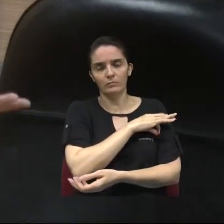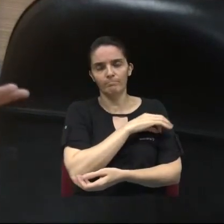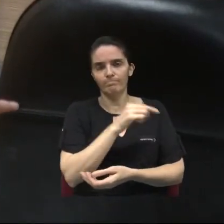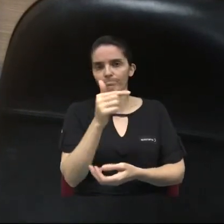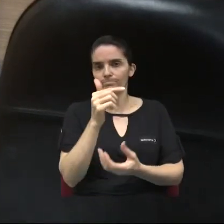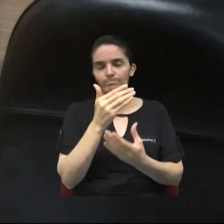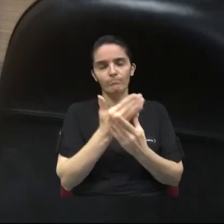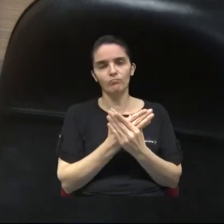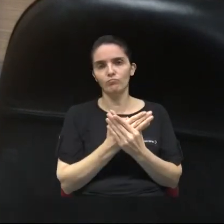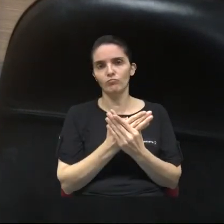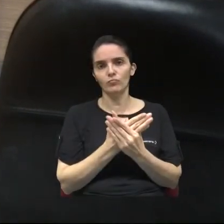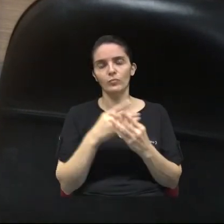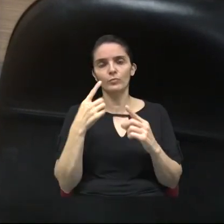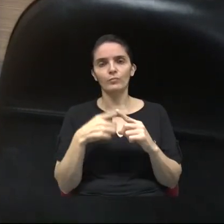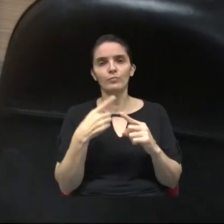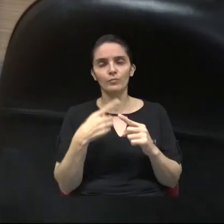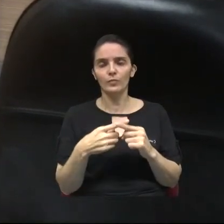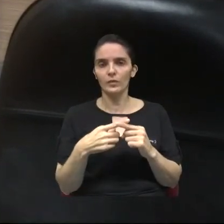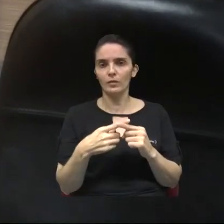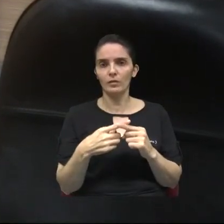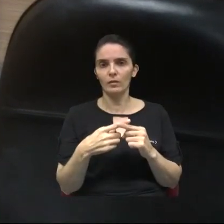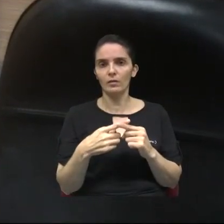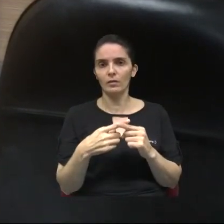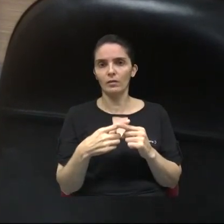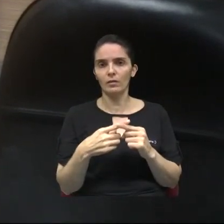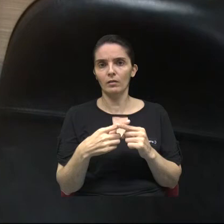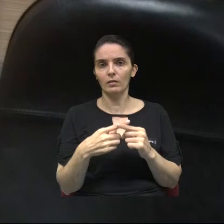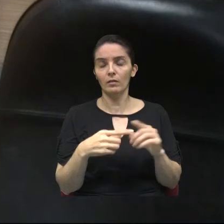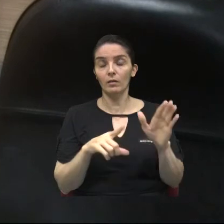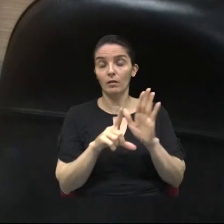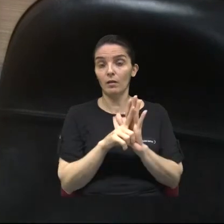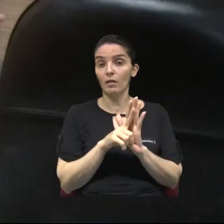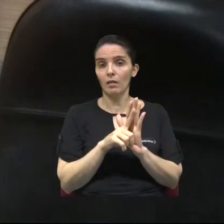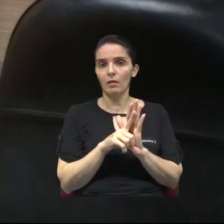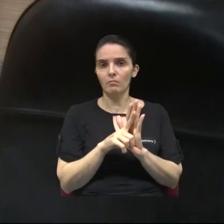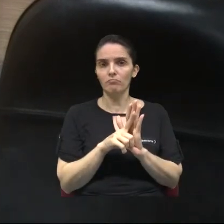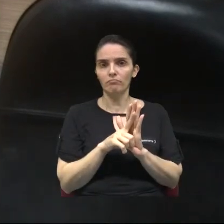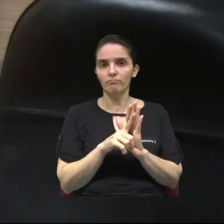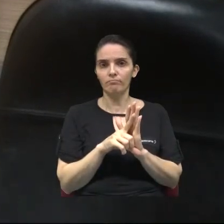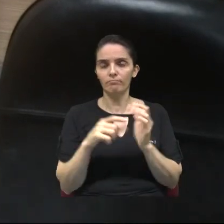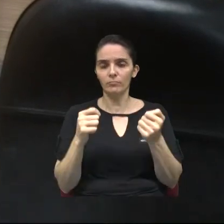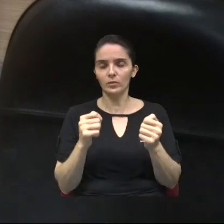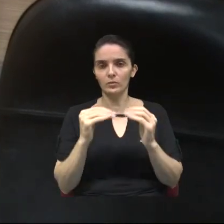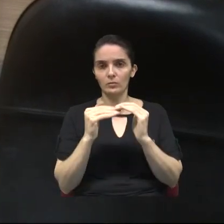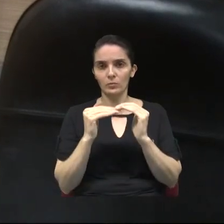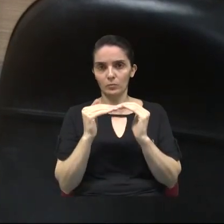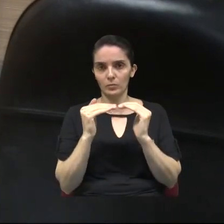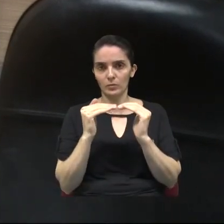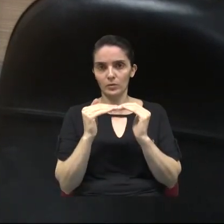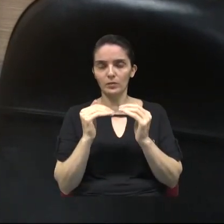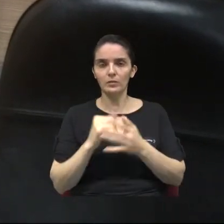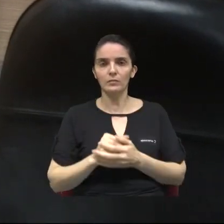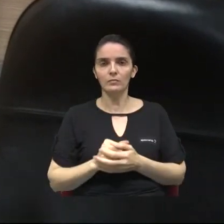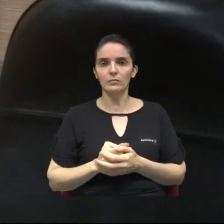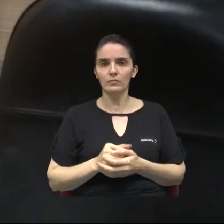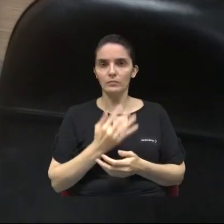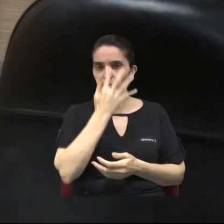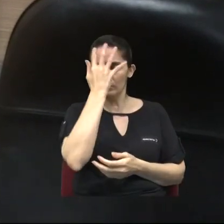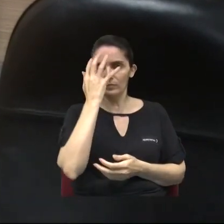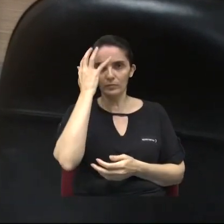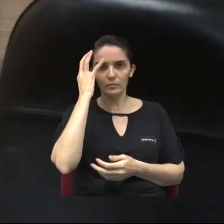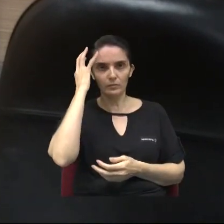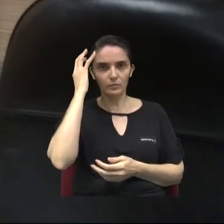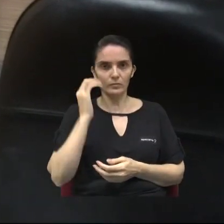pelo Executivo em virtude da nossa engenhosidade legislativa. E o prefeito Mário Botion, até o segundo mandato, não saiu com